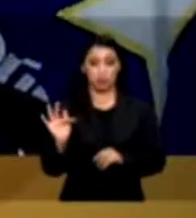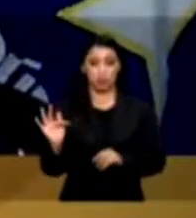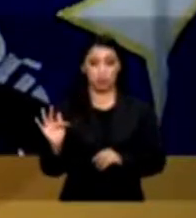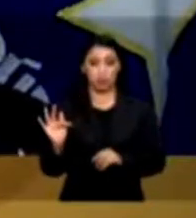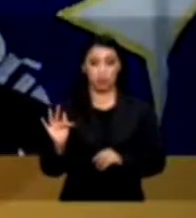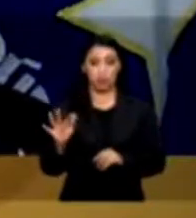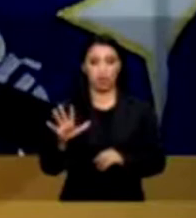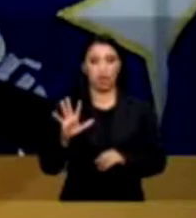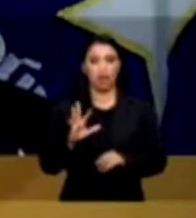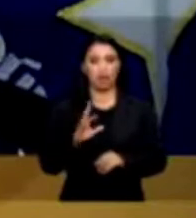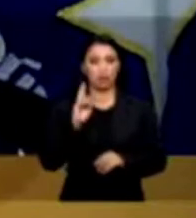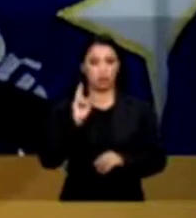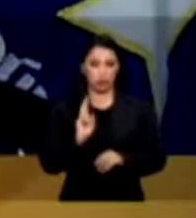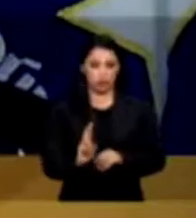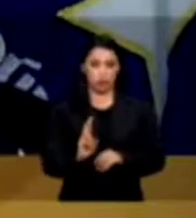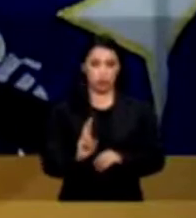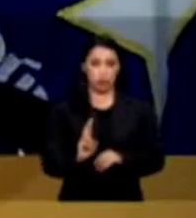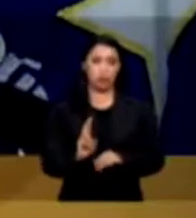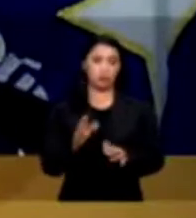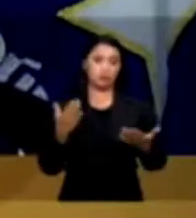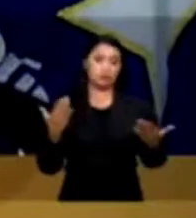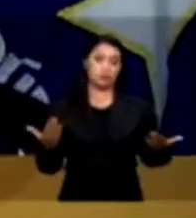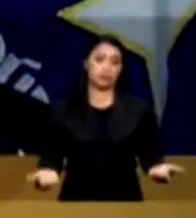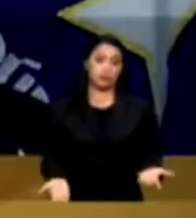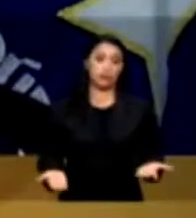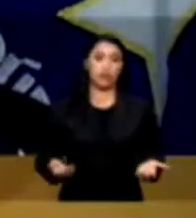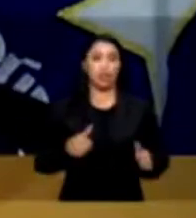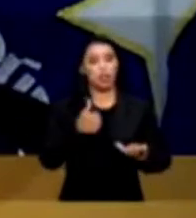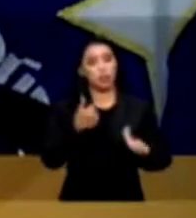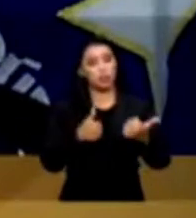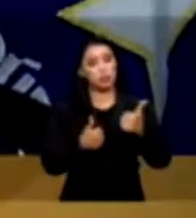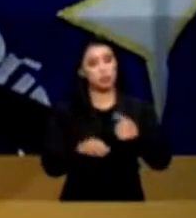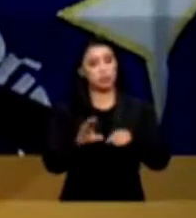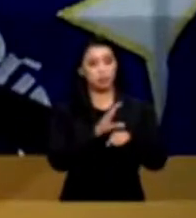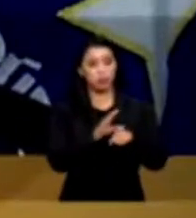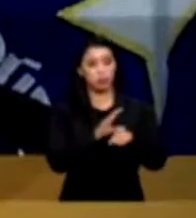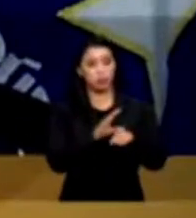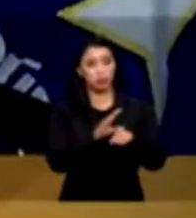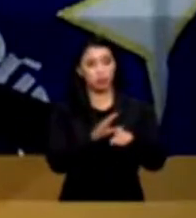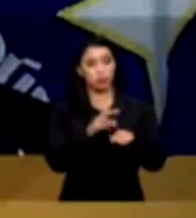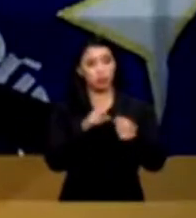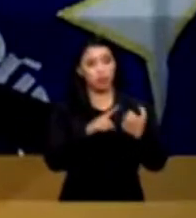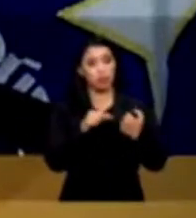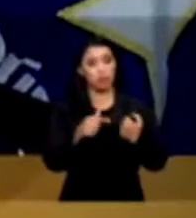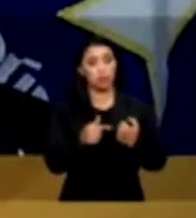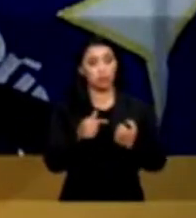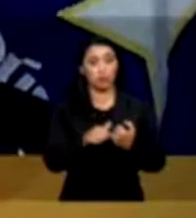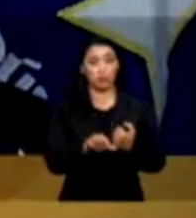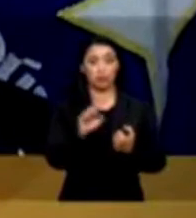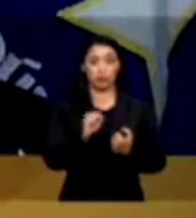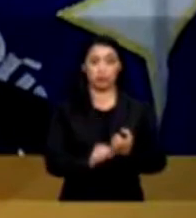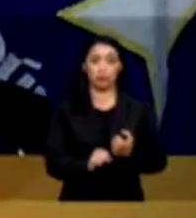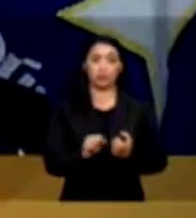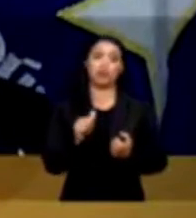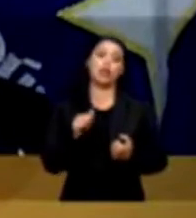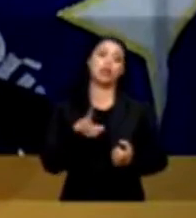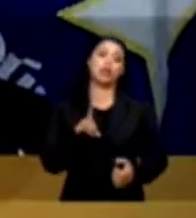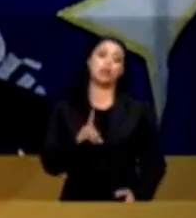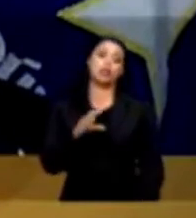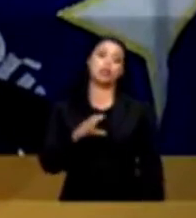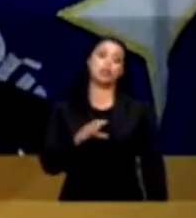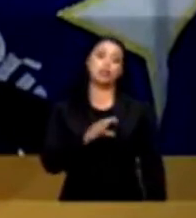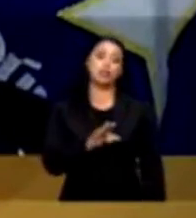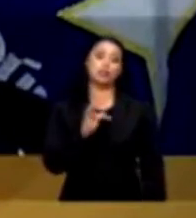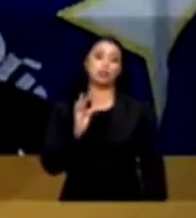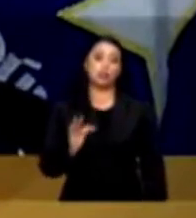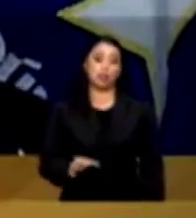A solução passa data vênia pelo exame da constitucionalidade do artigo 78 da DCT, que foi